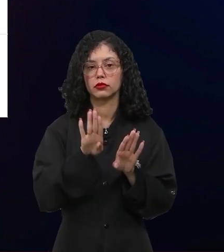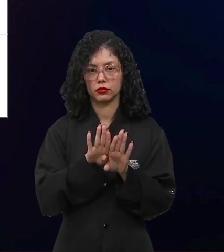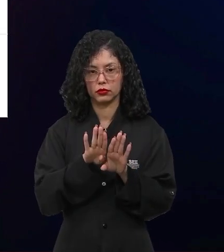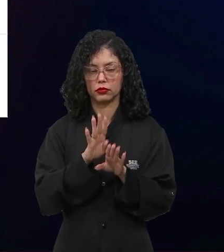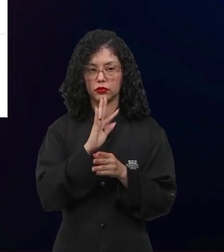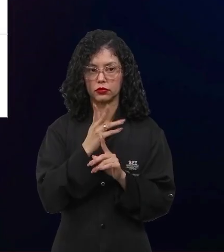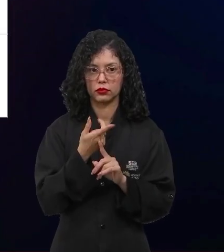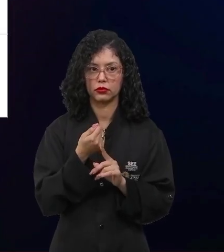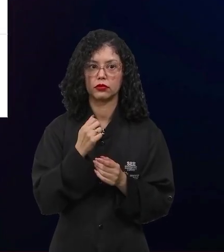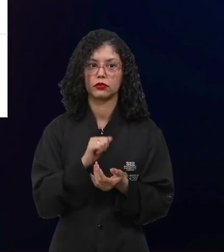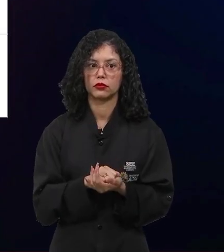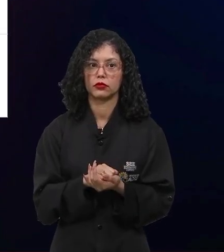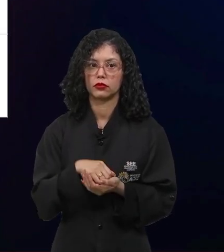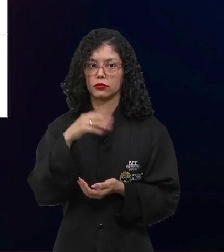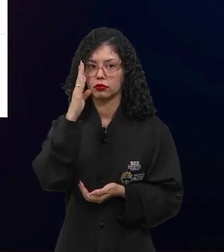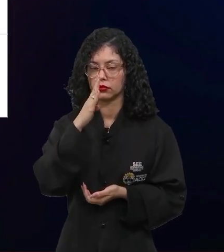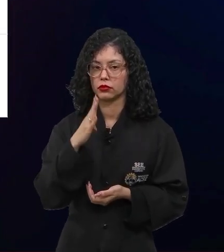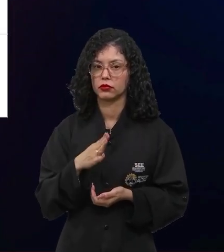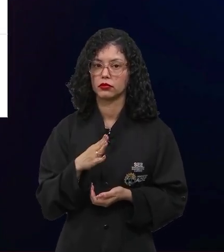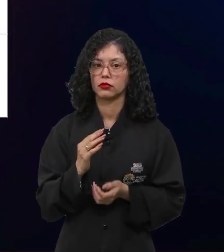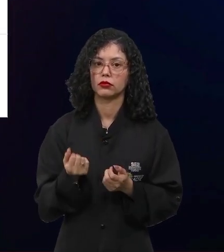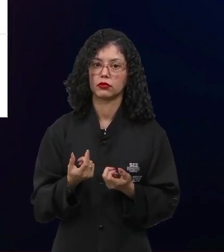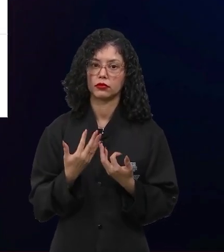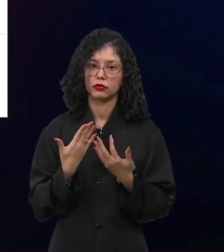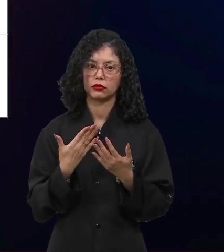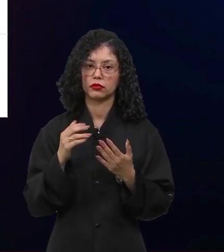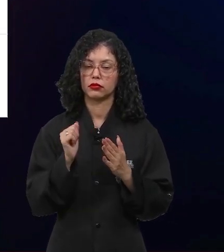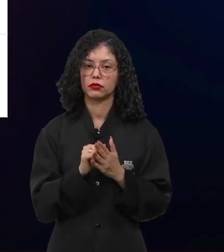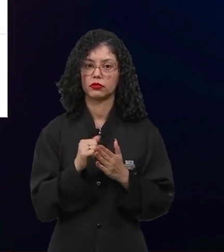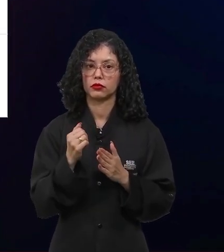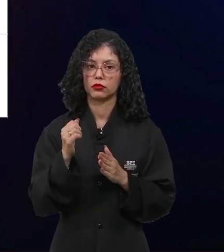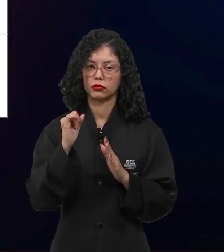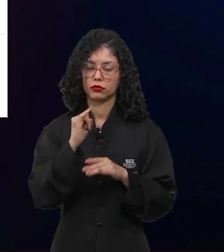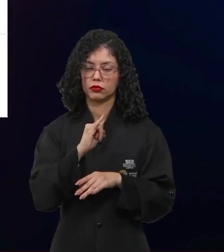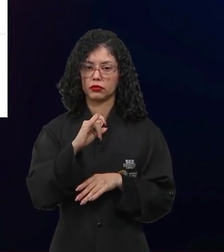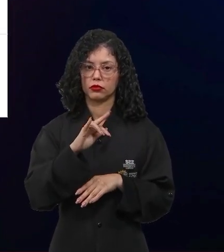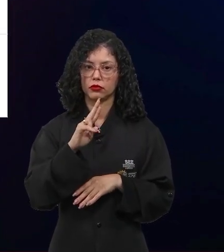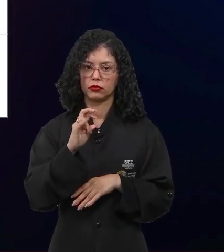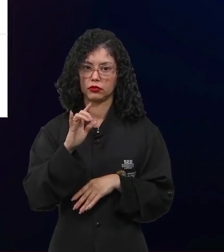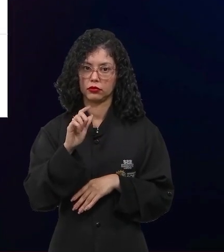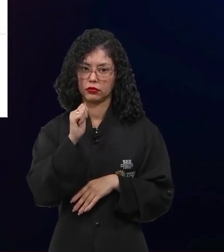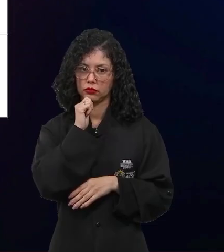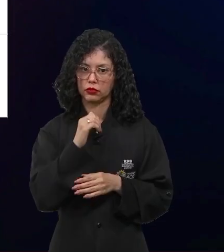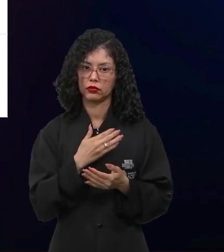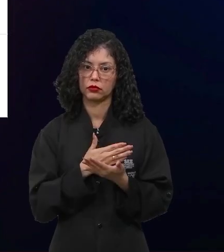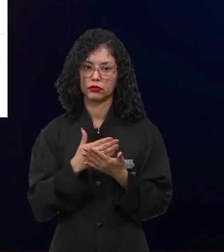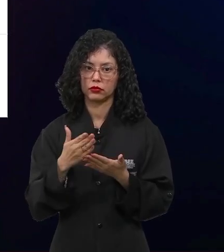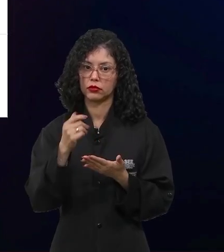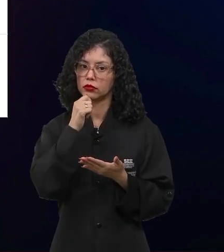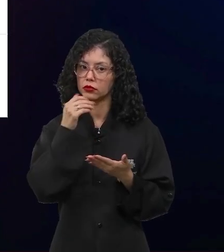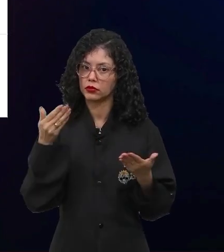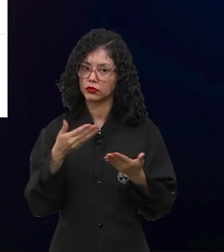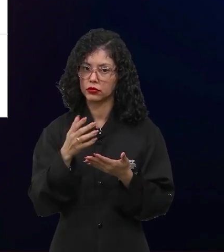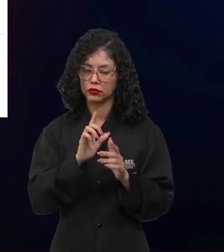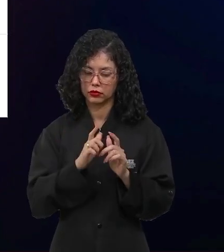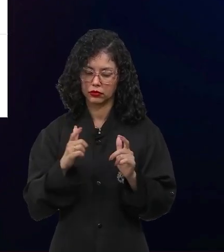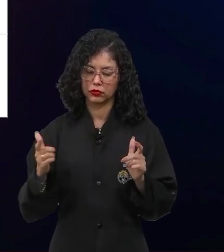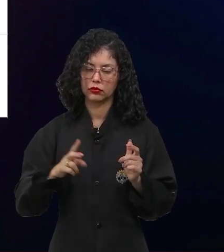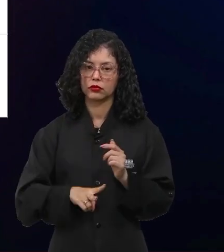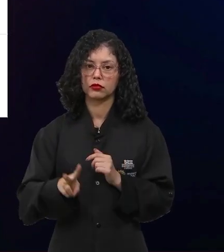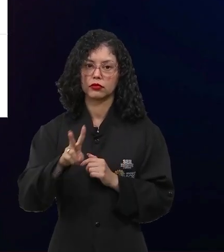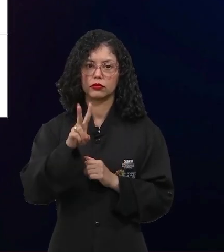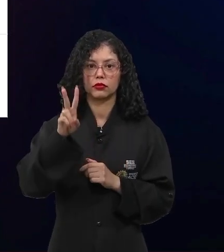mesmo. Então, a ópera no Brasil, ela floresceu desde o período imperial, e ela se consolidou em espaços de grande